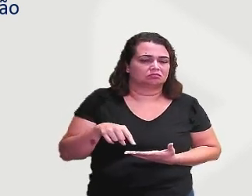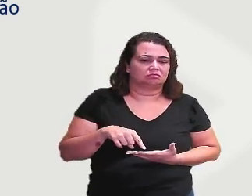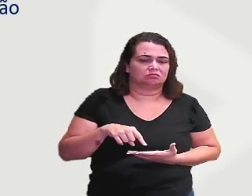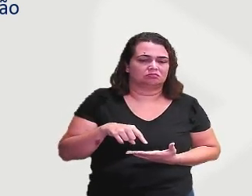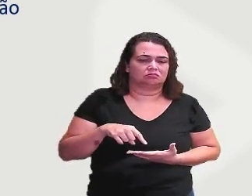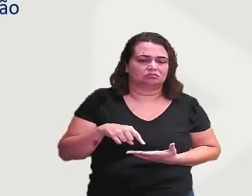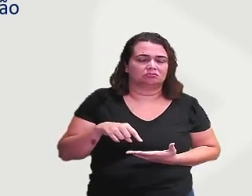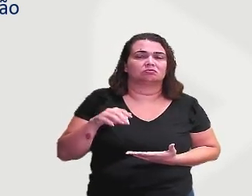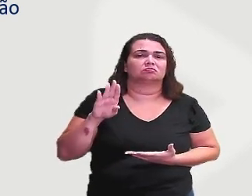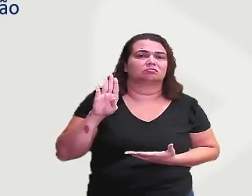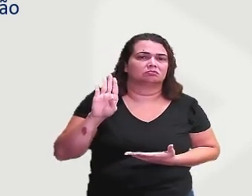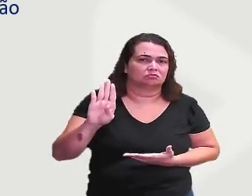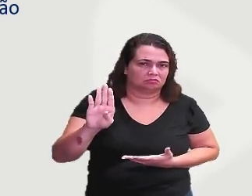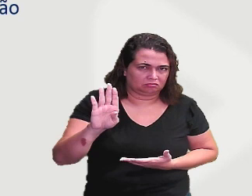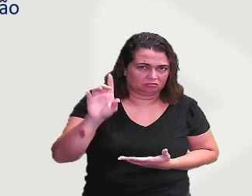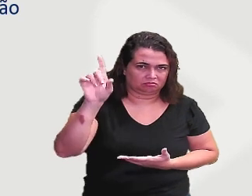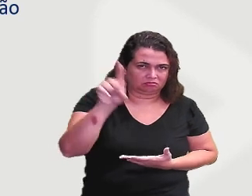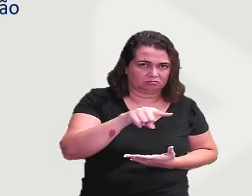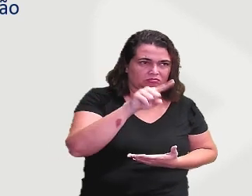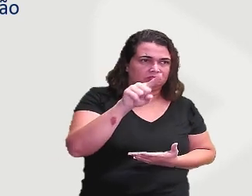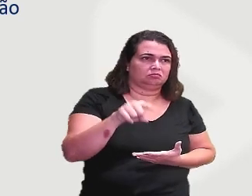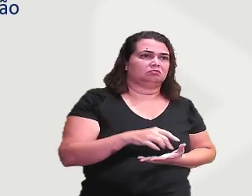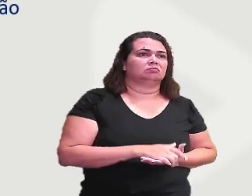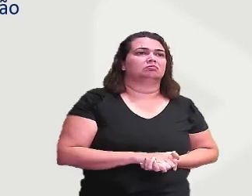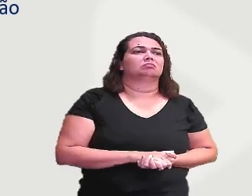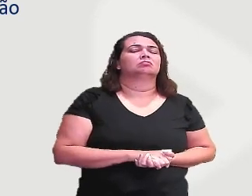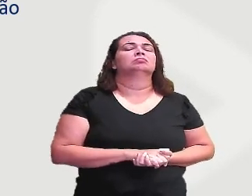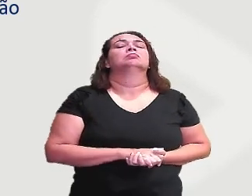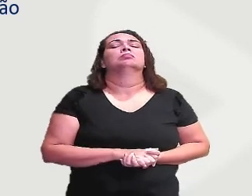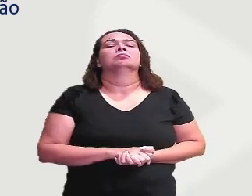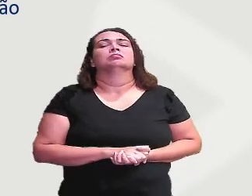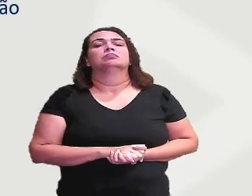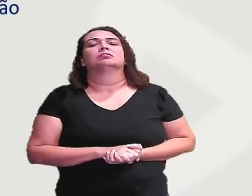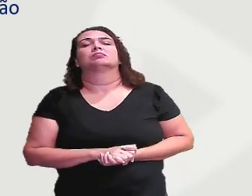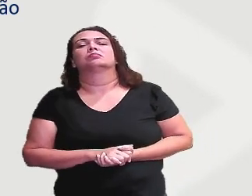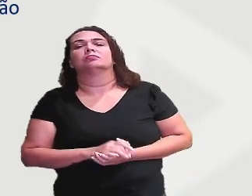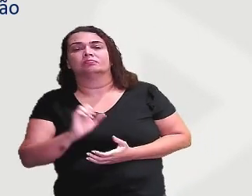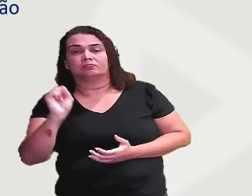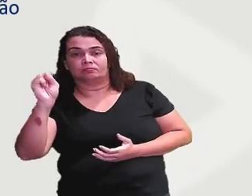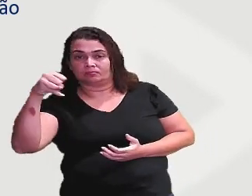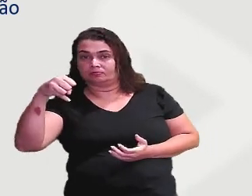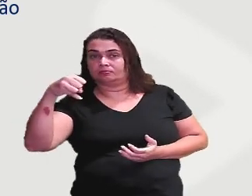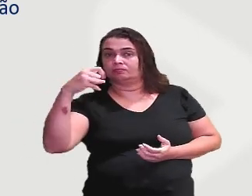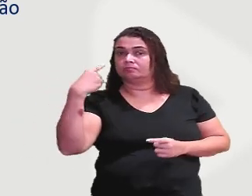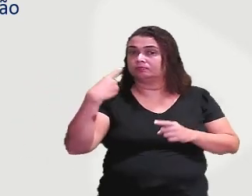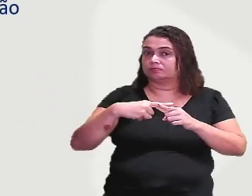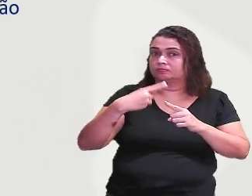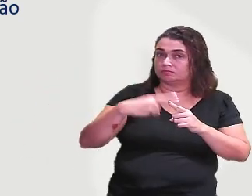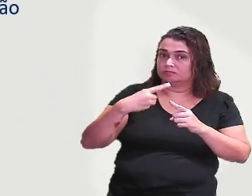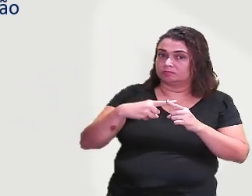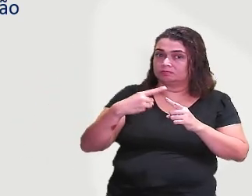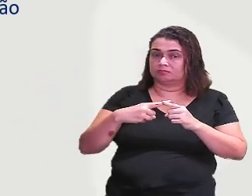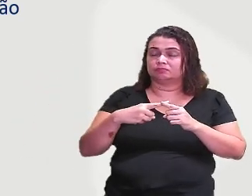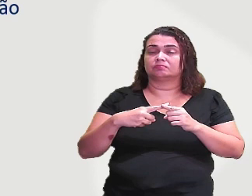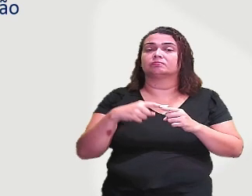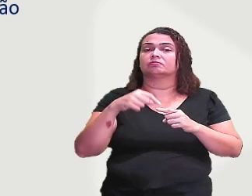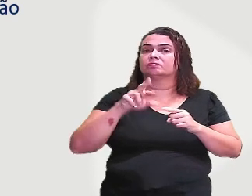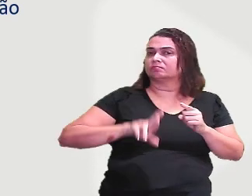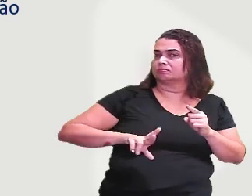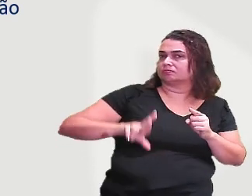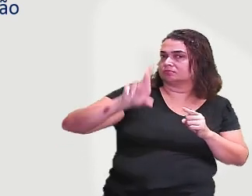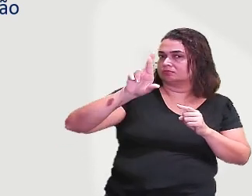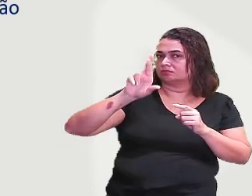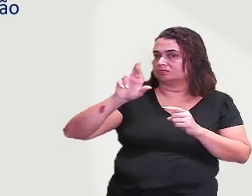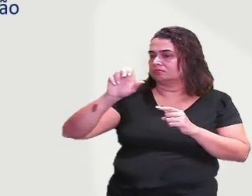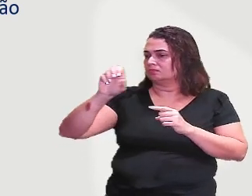de letra B, B de bola, B de Brasil, tá certo? Sim, porque eles levam oxigênio